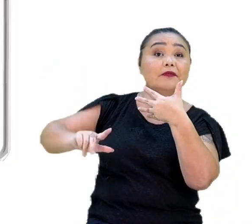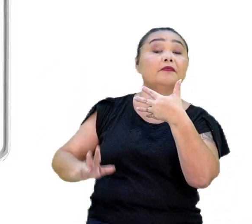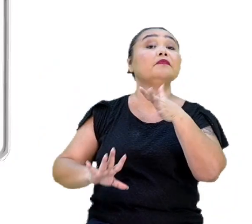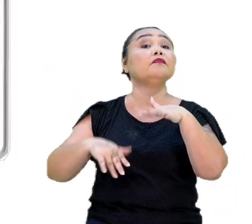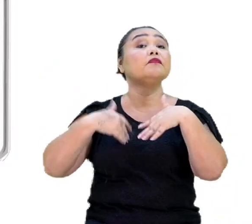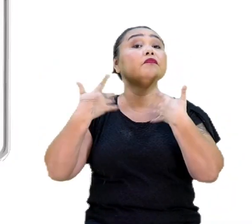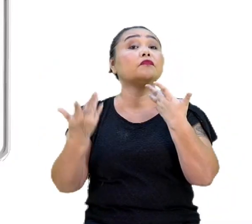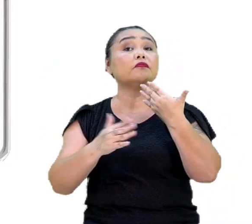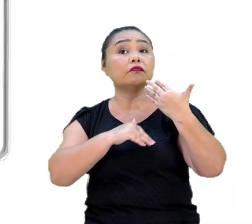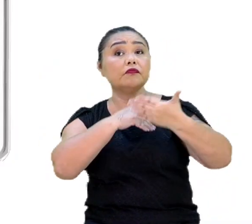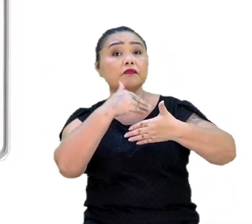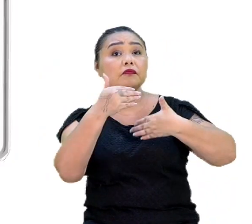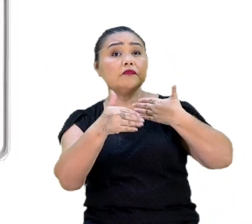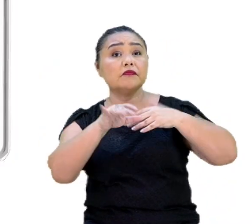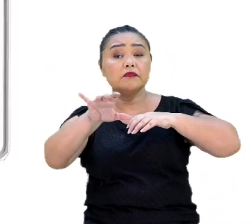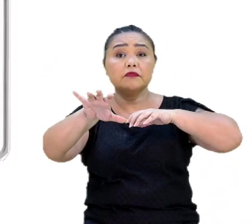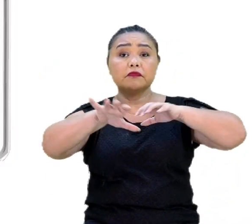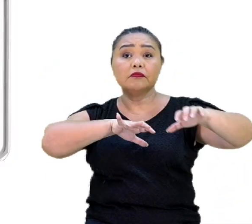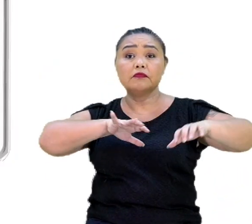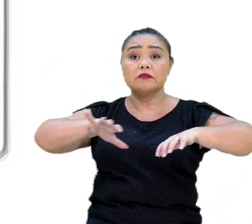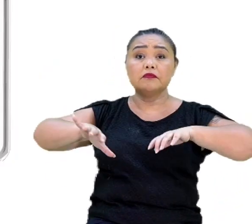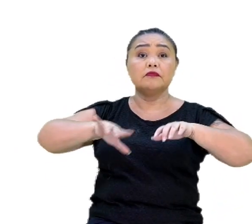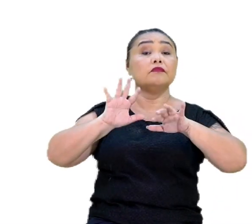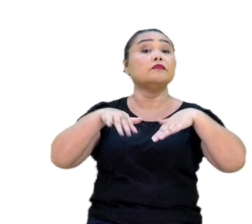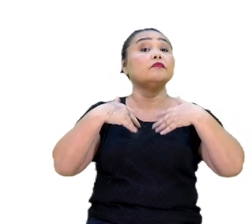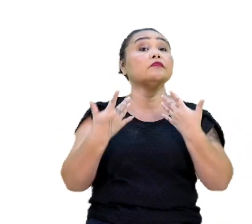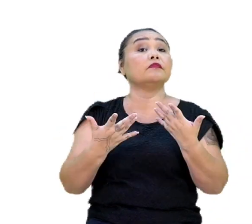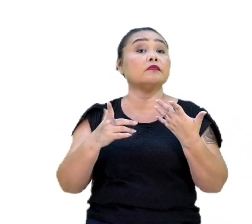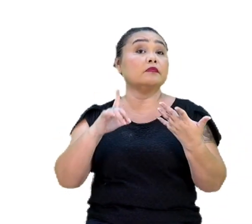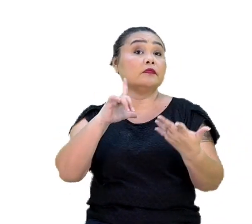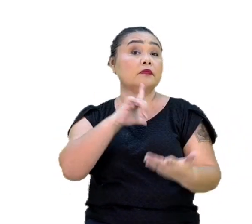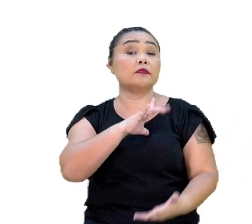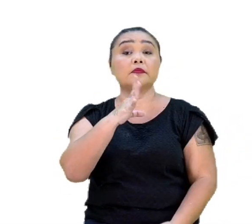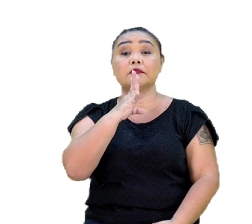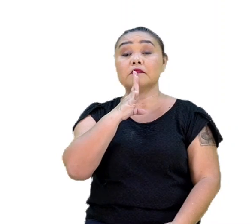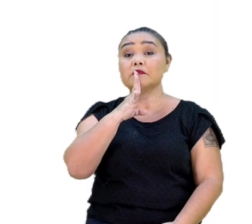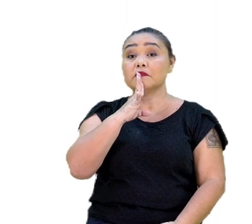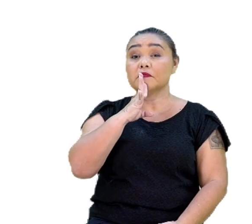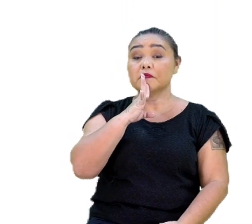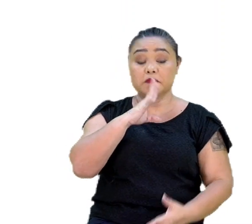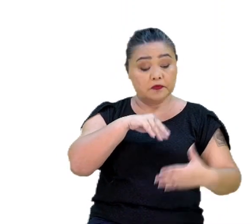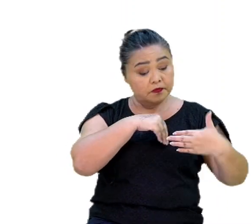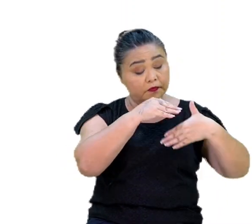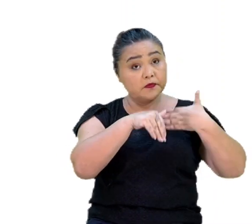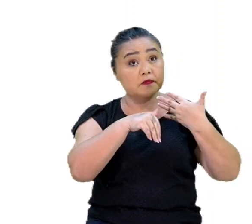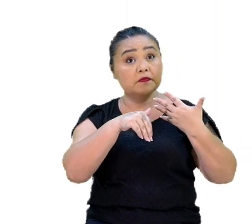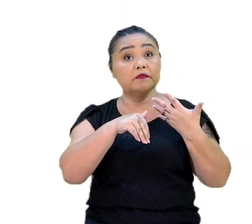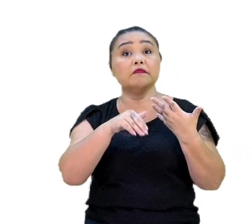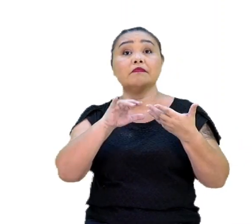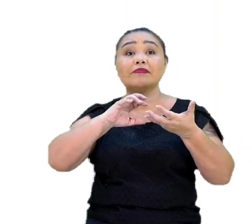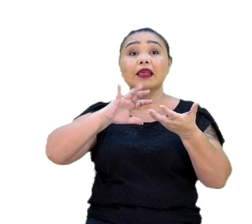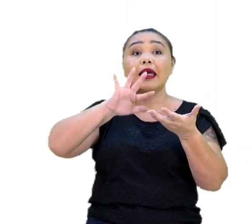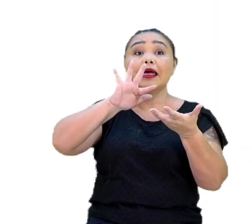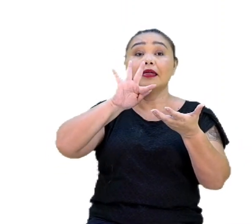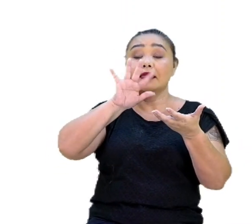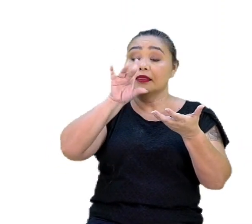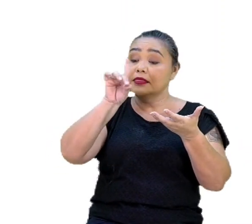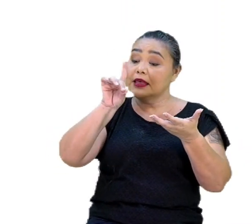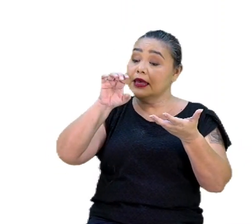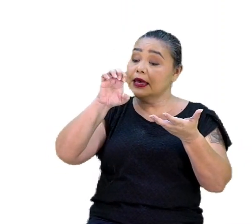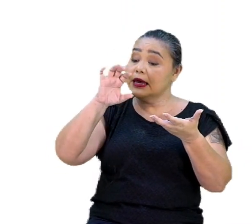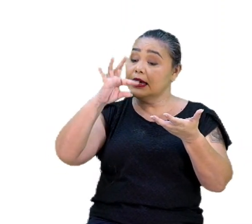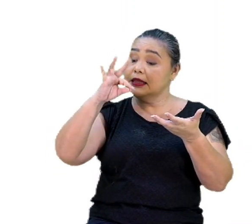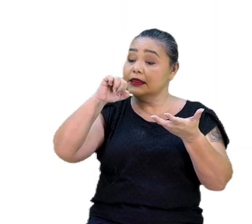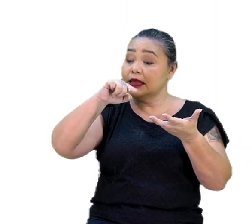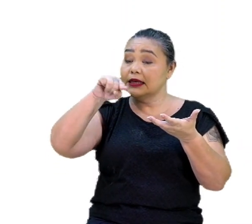E os processos de separação de mistura? Nós conhecemos alguns dos processos, como a decantação, que quando a gente tem